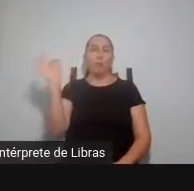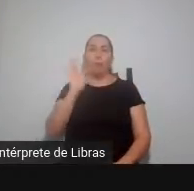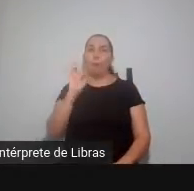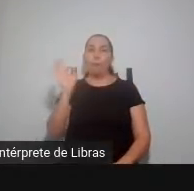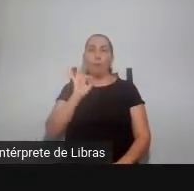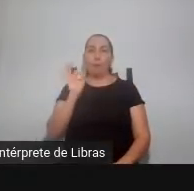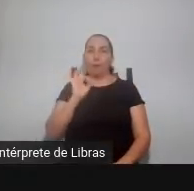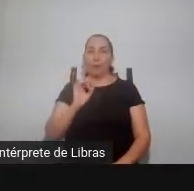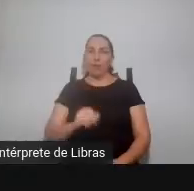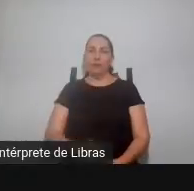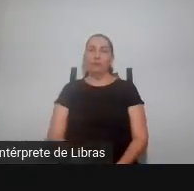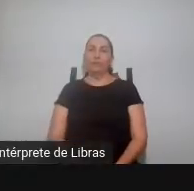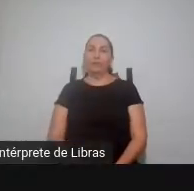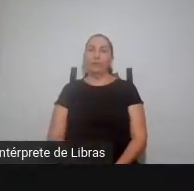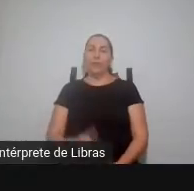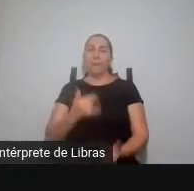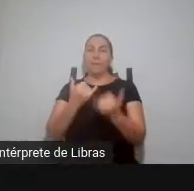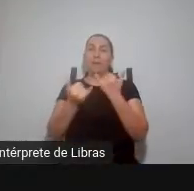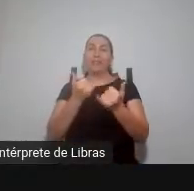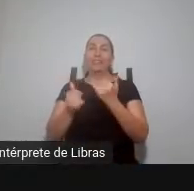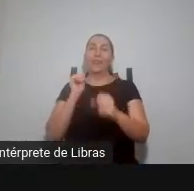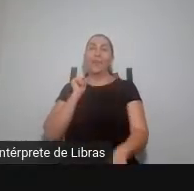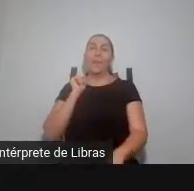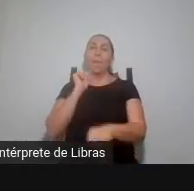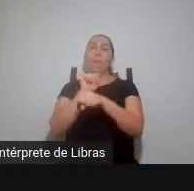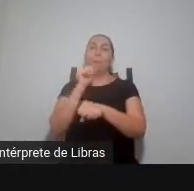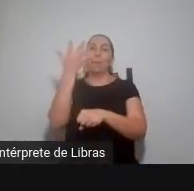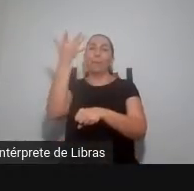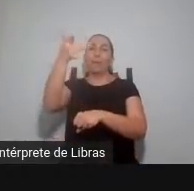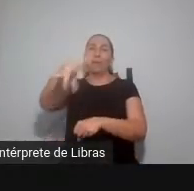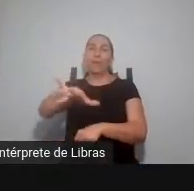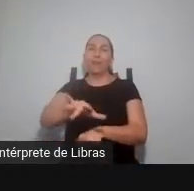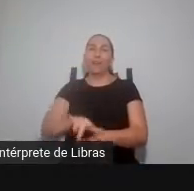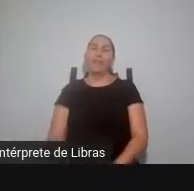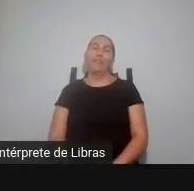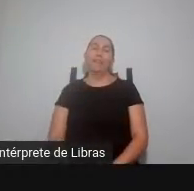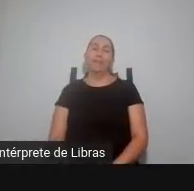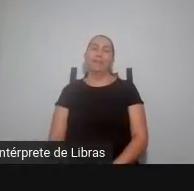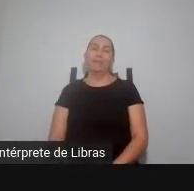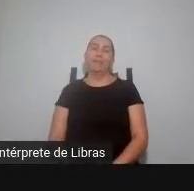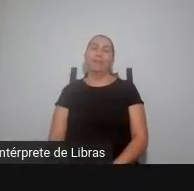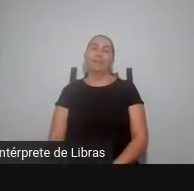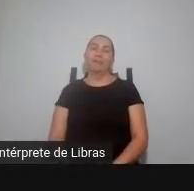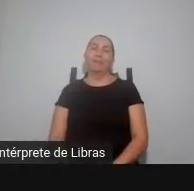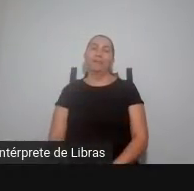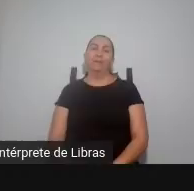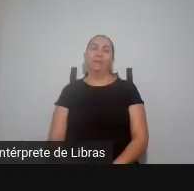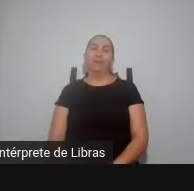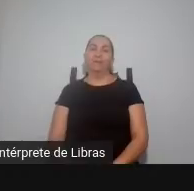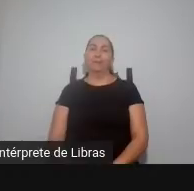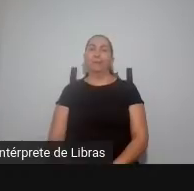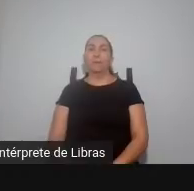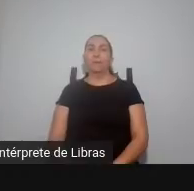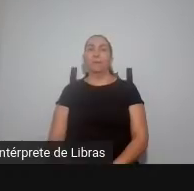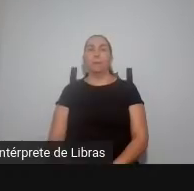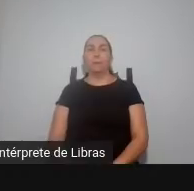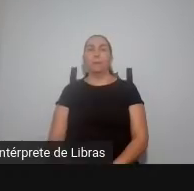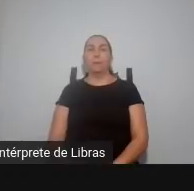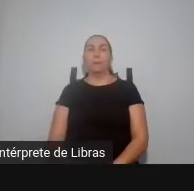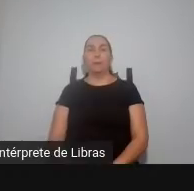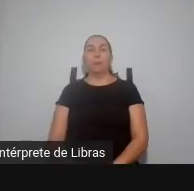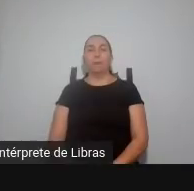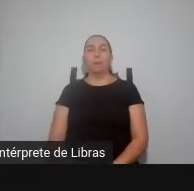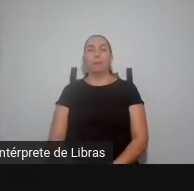Senão a gente não quer parar mais. O que que acontece? Deixa eu ver aqui, né?